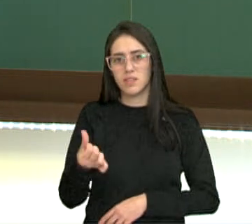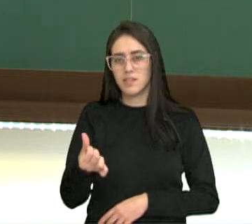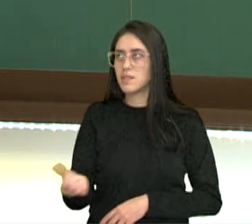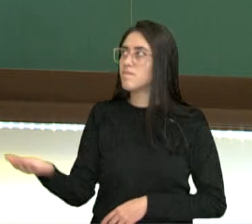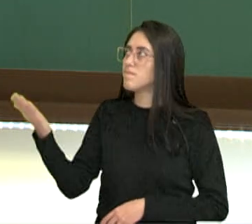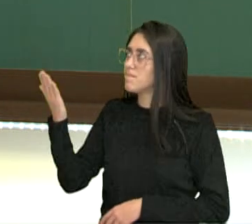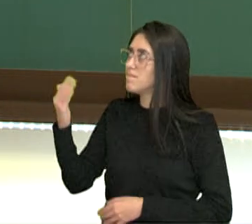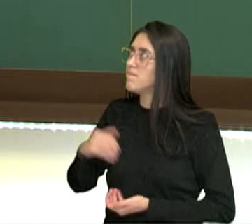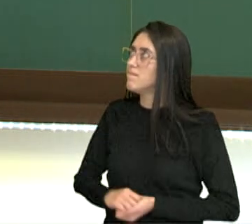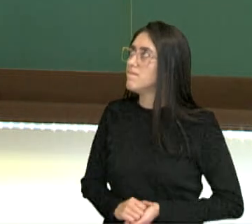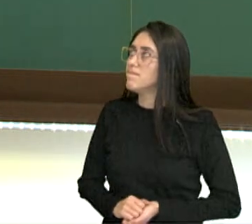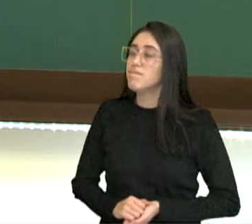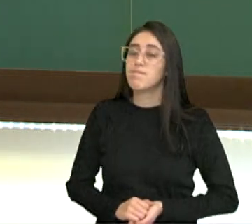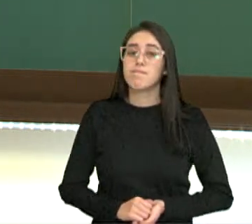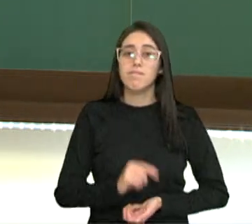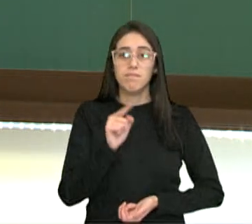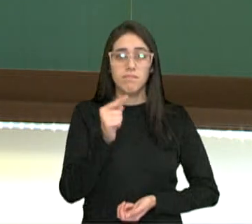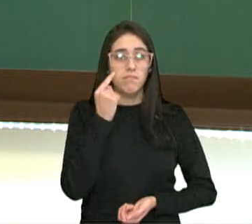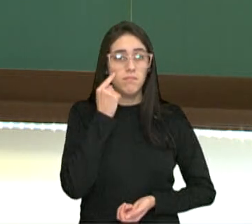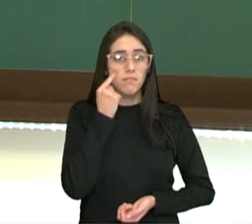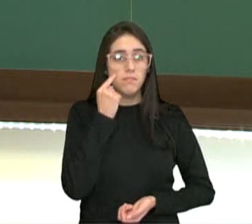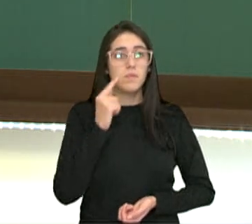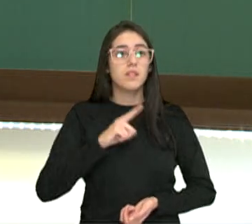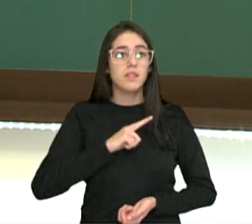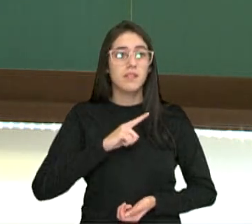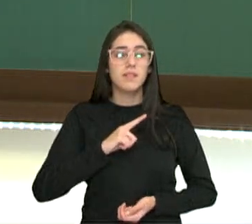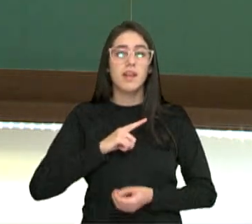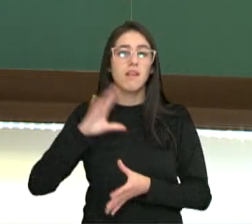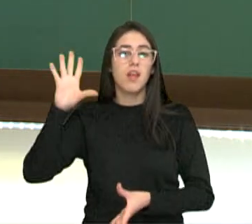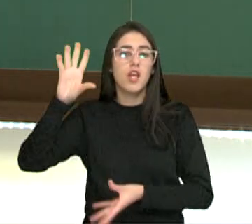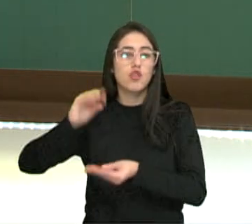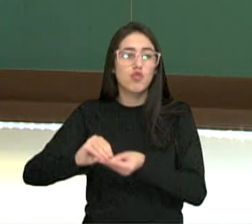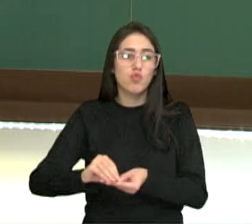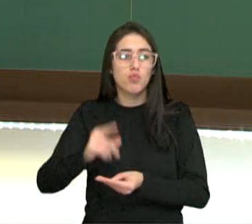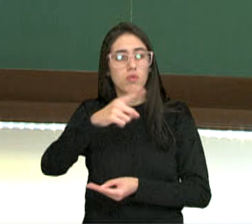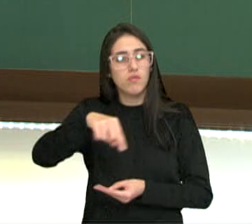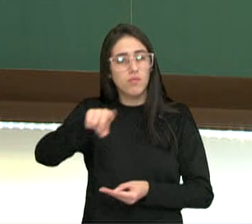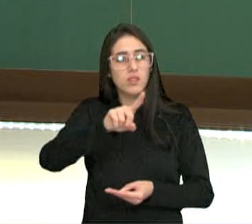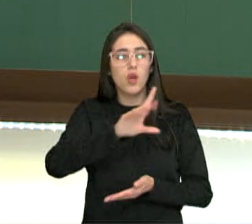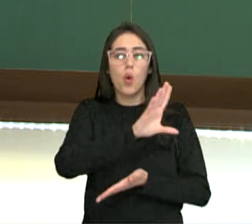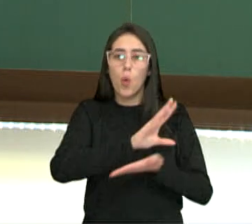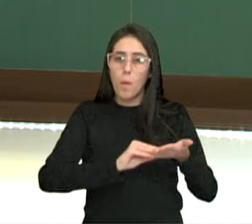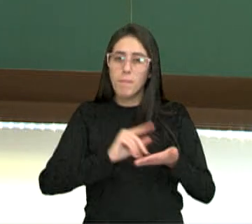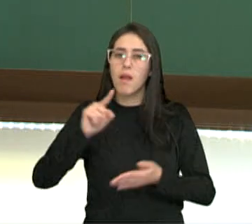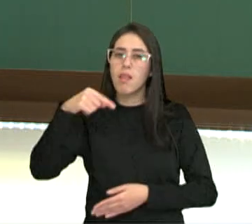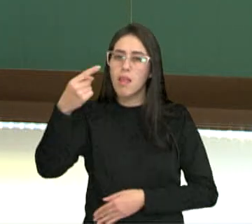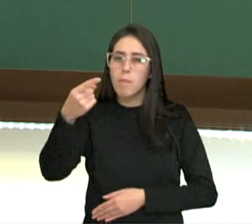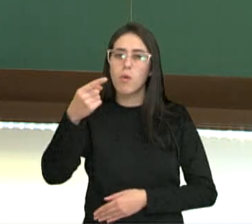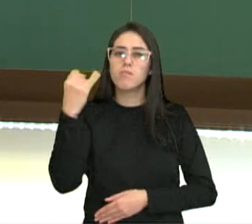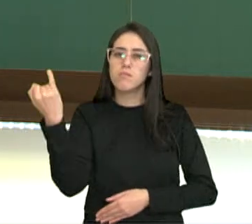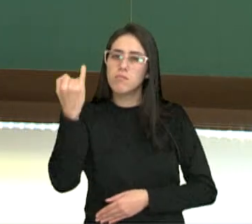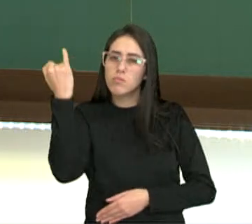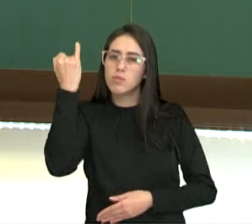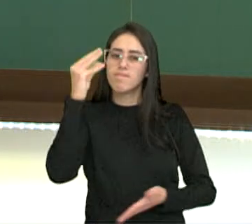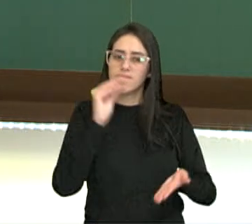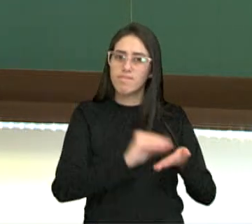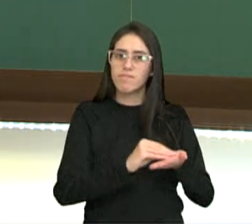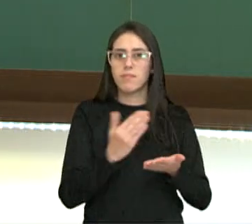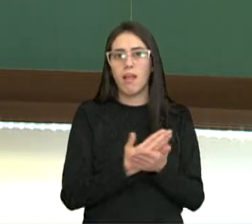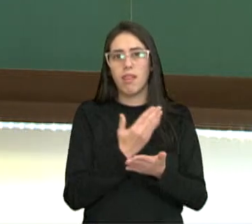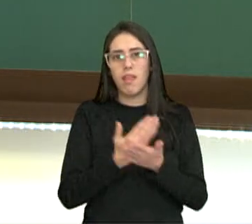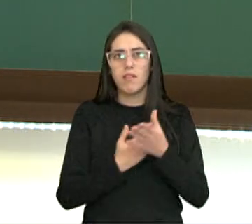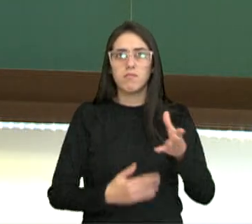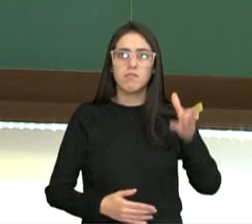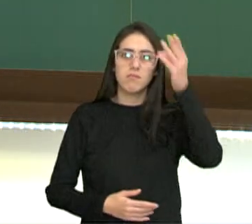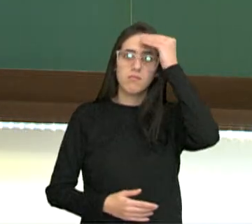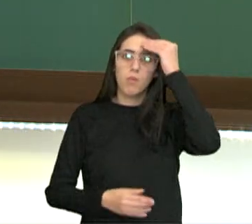E dá uma olhadinha aqui, ó. Aqui tem um resuminho para vocês copiarem depois, para vocês registrarem, para saber depois